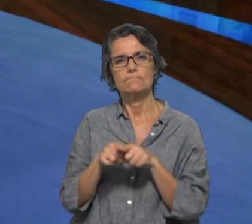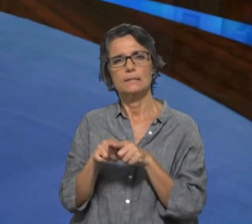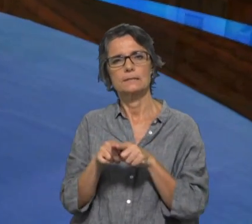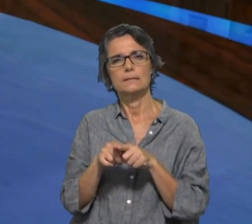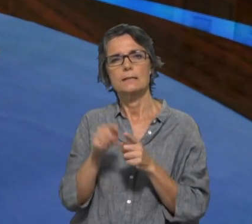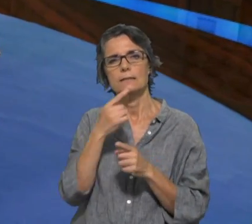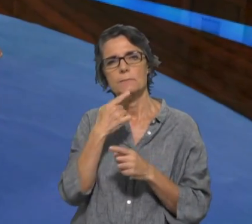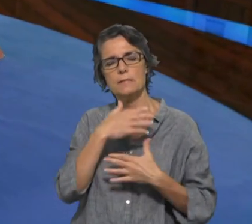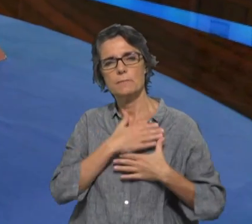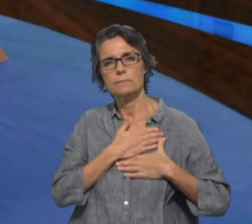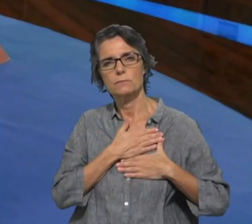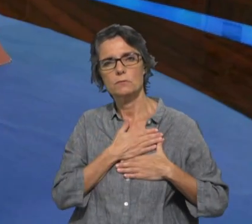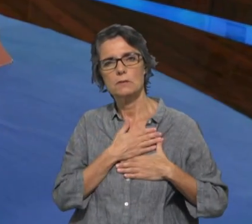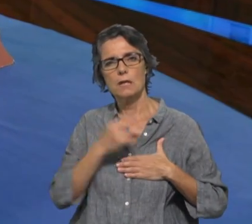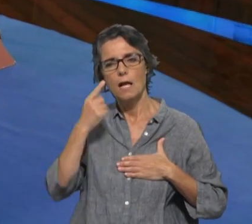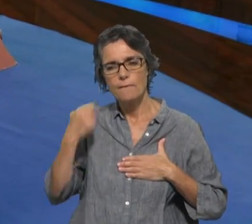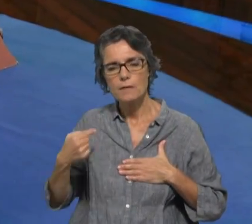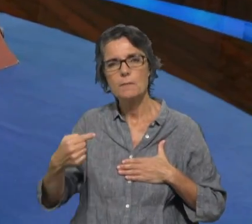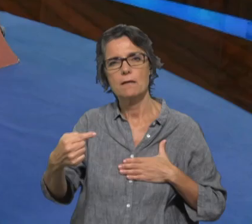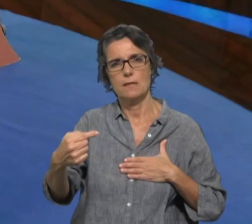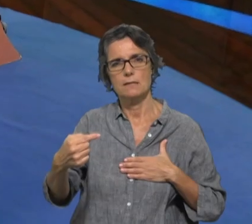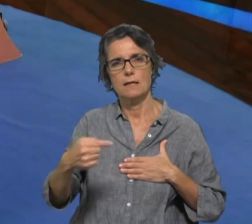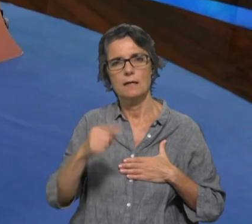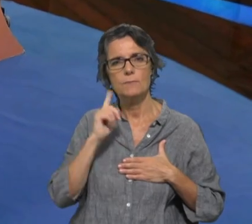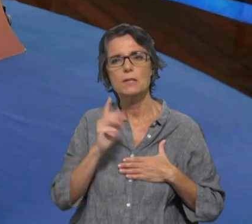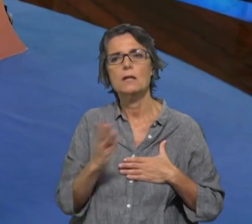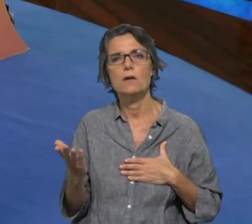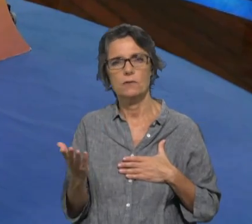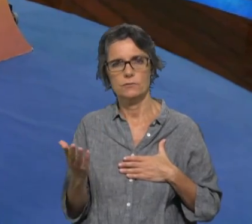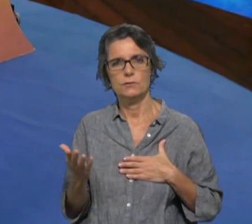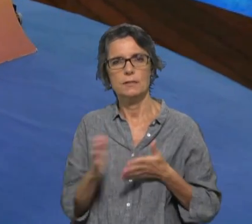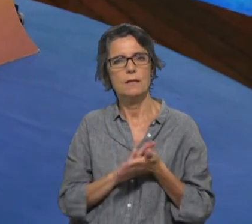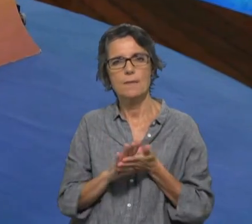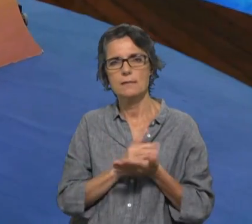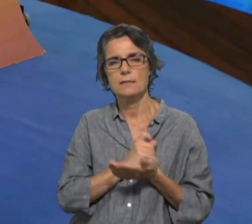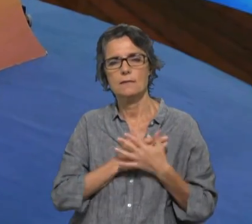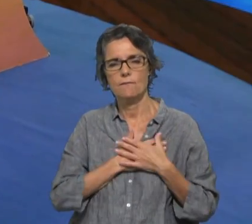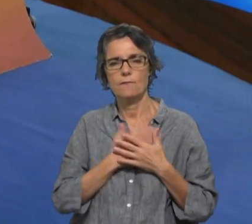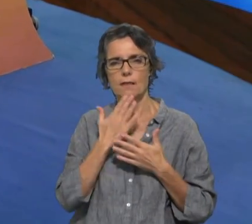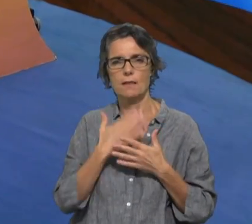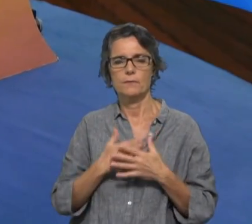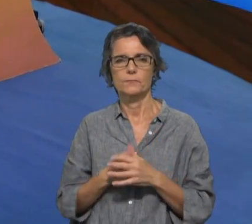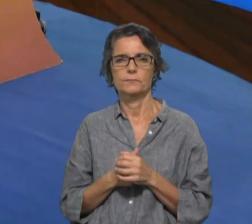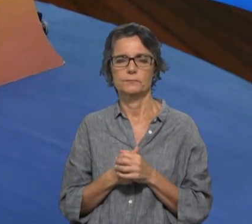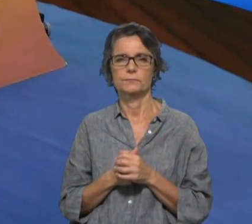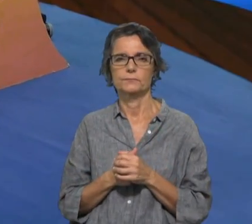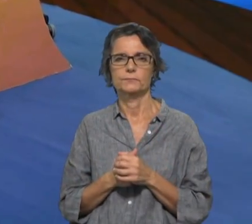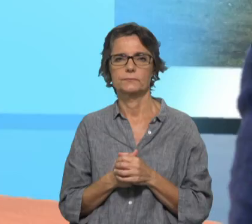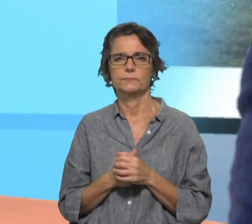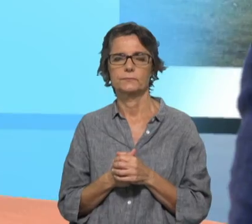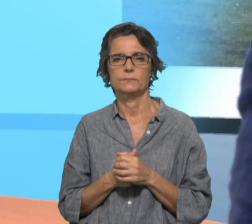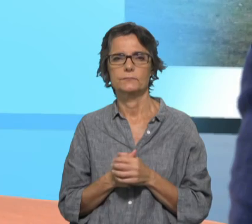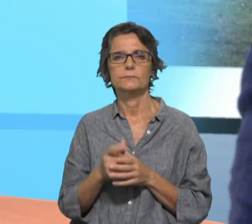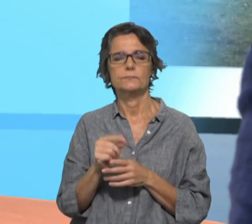essencial na nossa vida cristã e na experiência que possamos fazer da fé, não é? E se de facto há